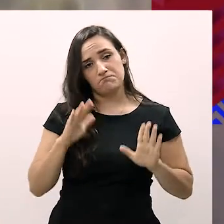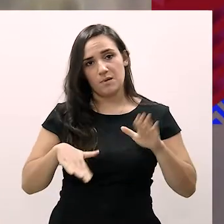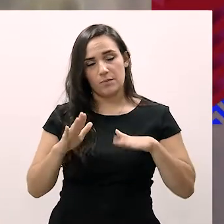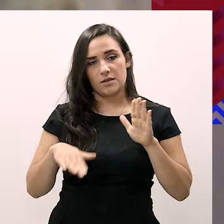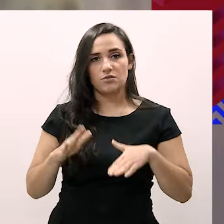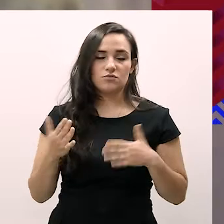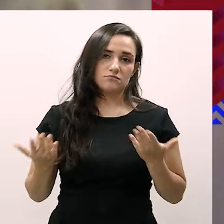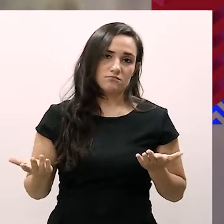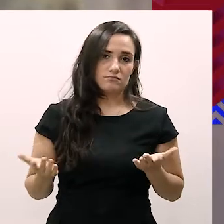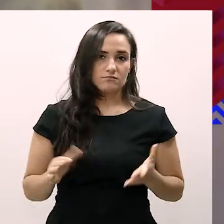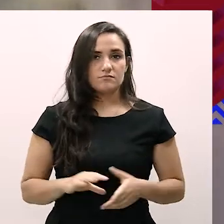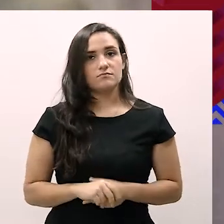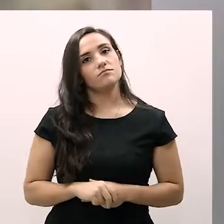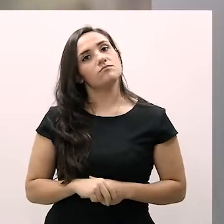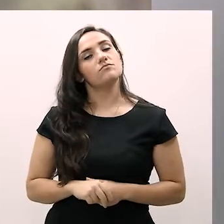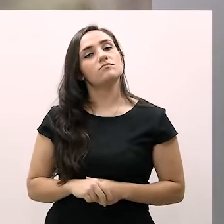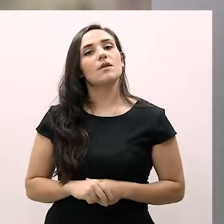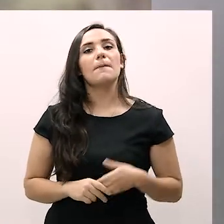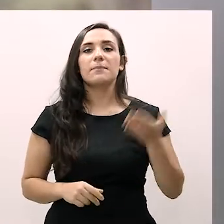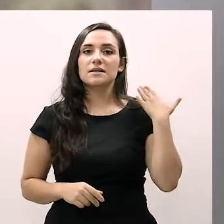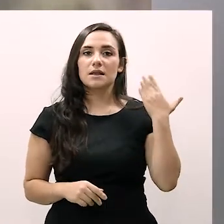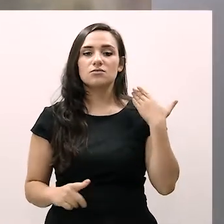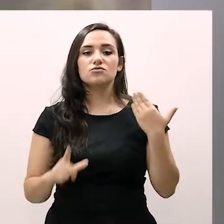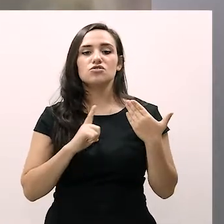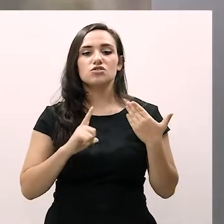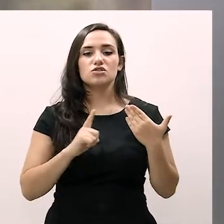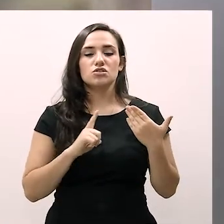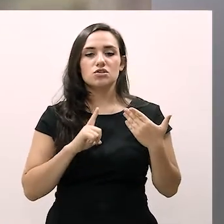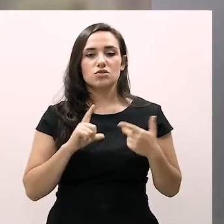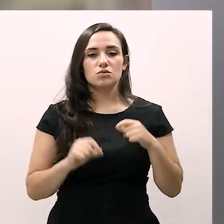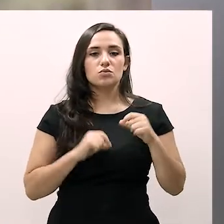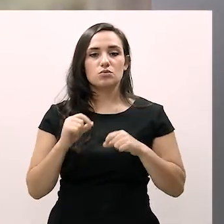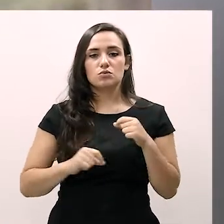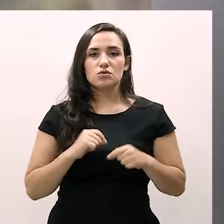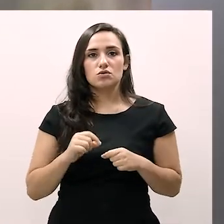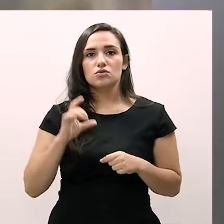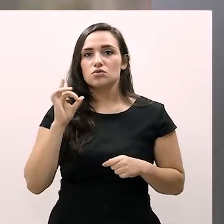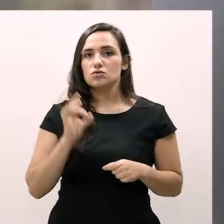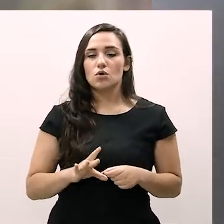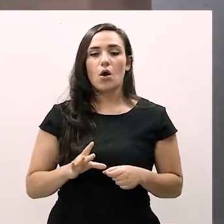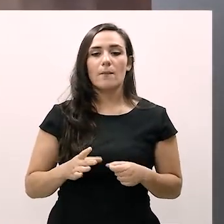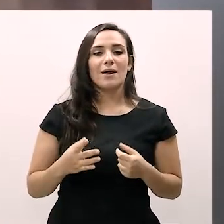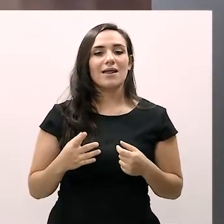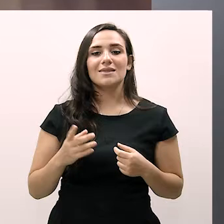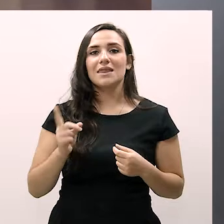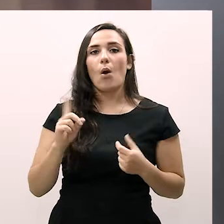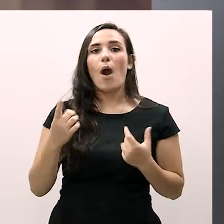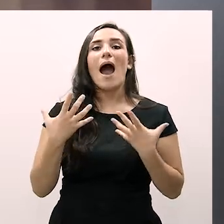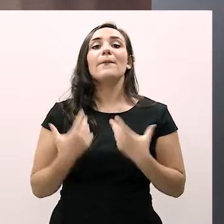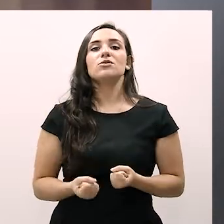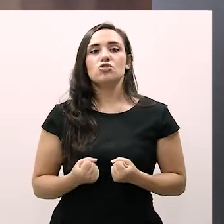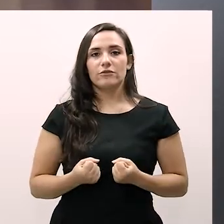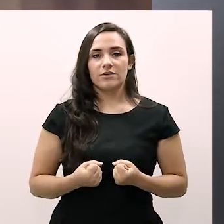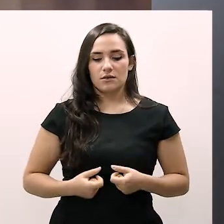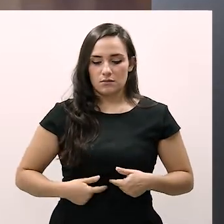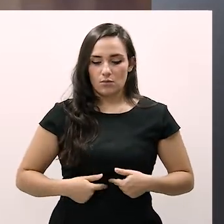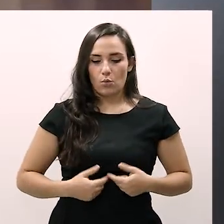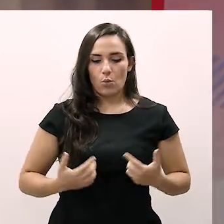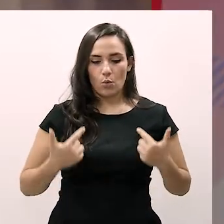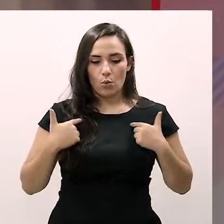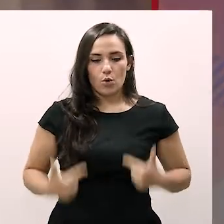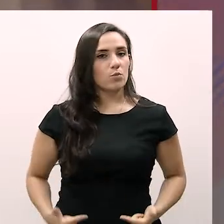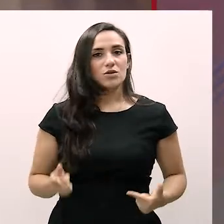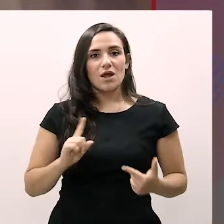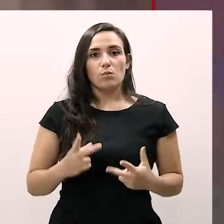já existiram procedimentos puramente desabsortivos. Então, a mescla desses dois fatores, menor